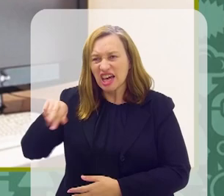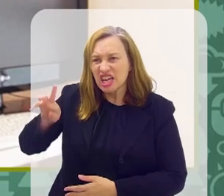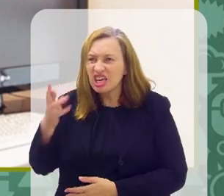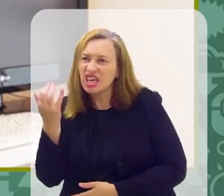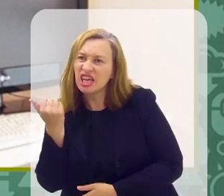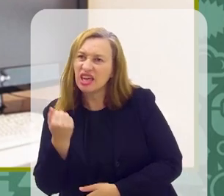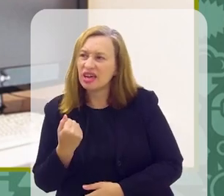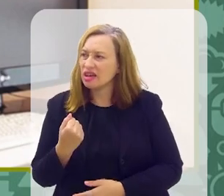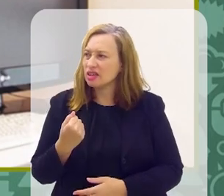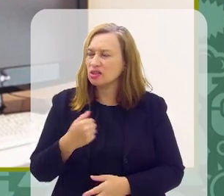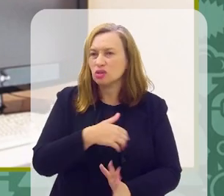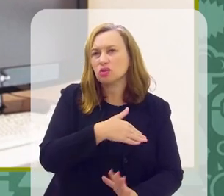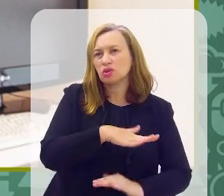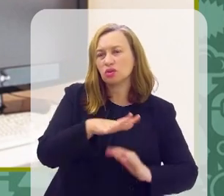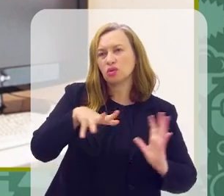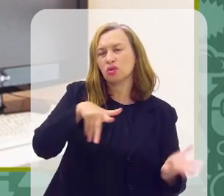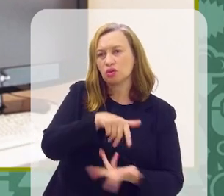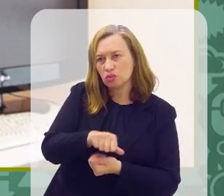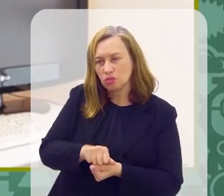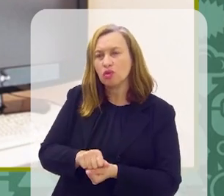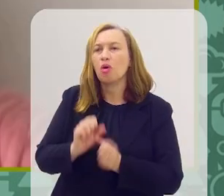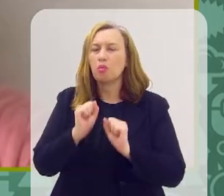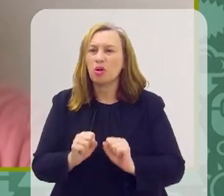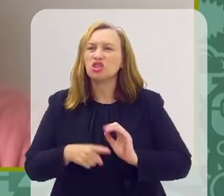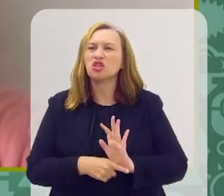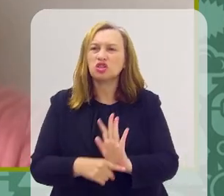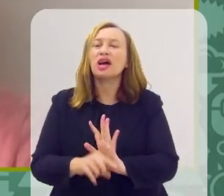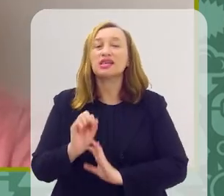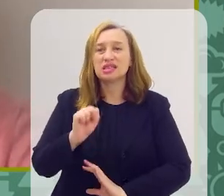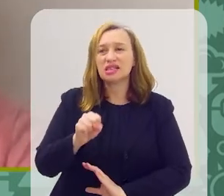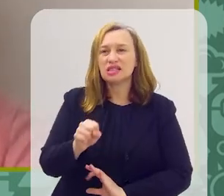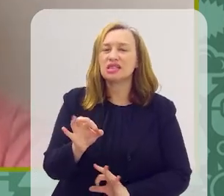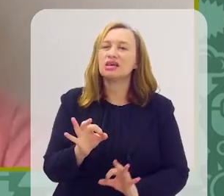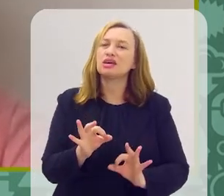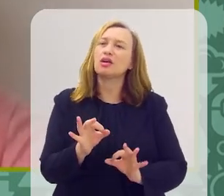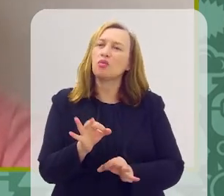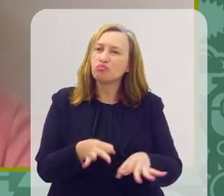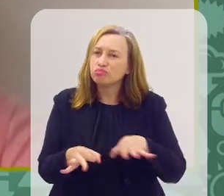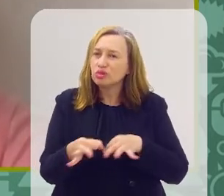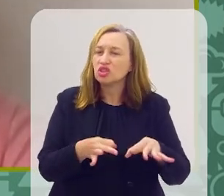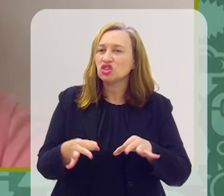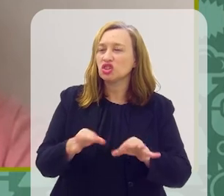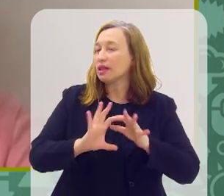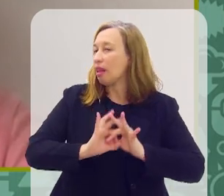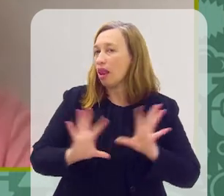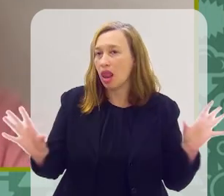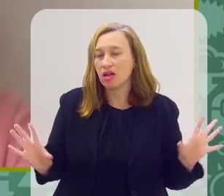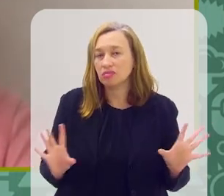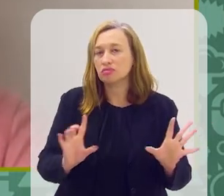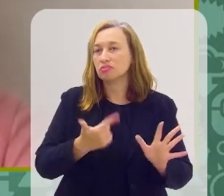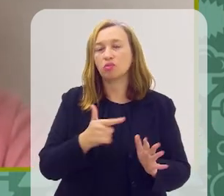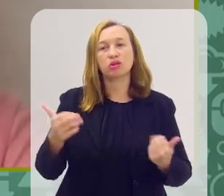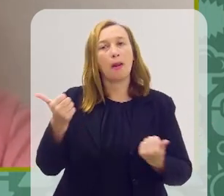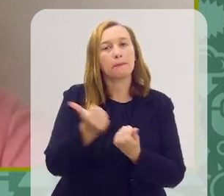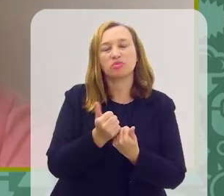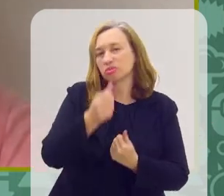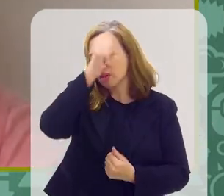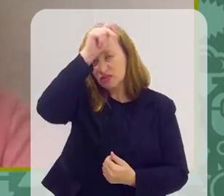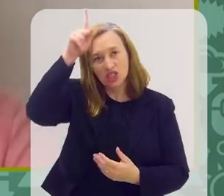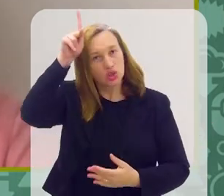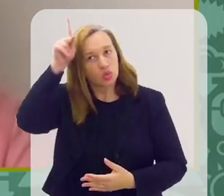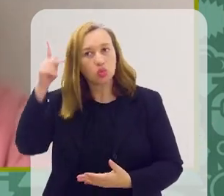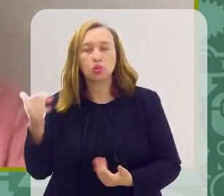participar de qualquer parte desse universo, não é? Sim, é um projeto independente, eu sempre digo isso. Não tem apoio